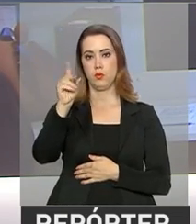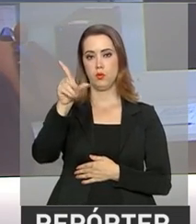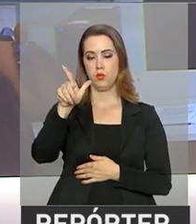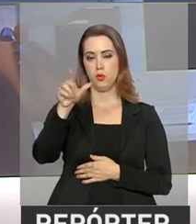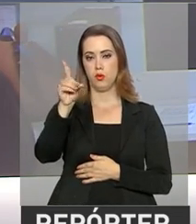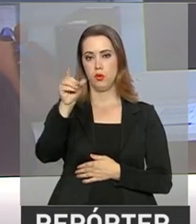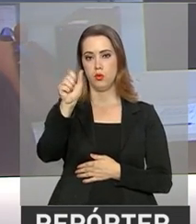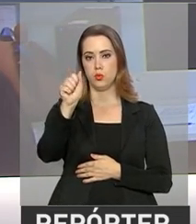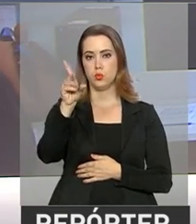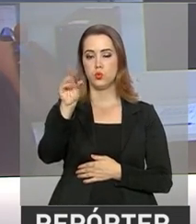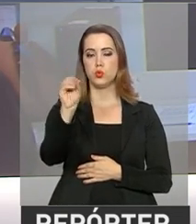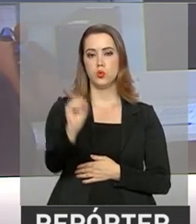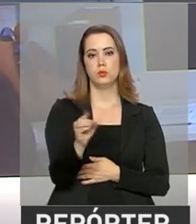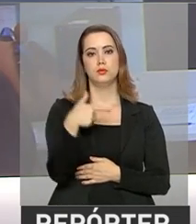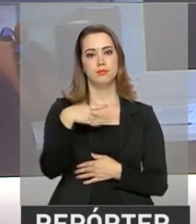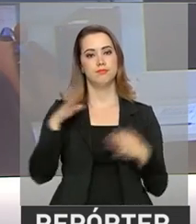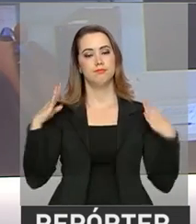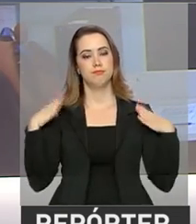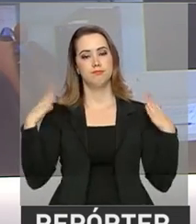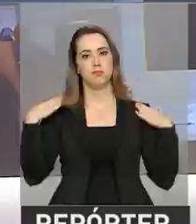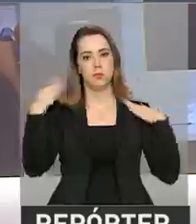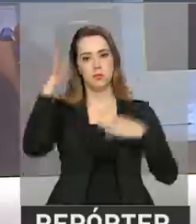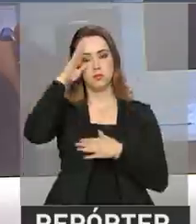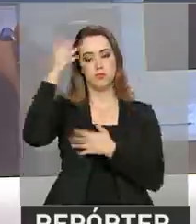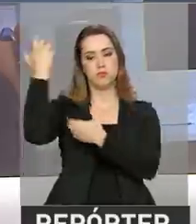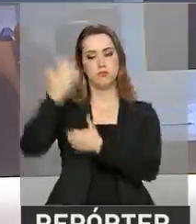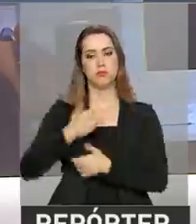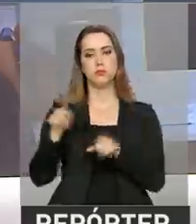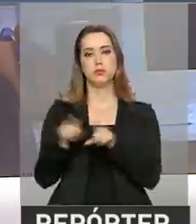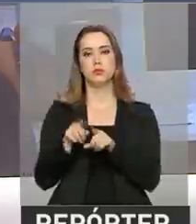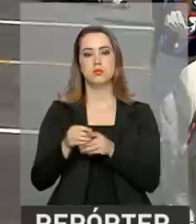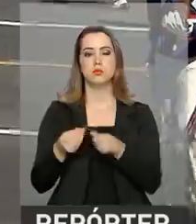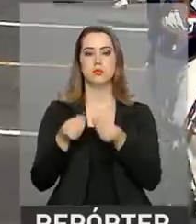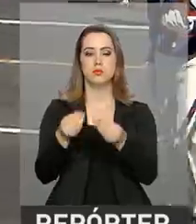foram entregues medalhas de reconhecimento a civis